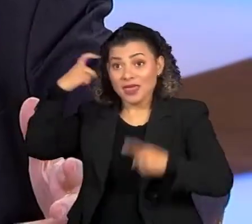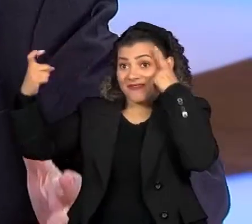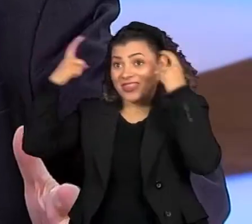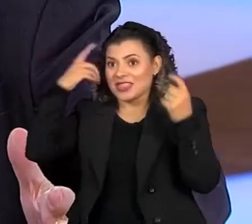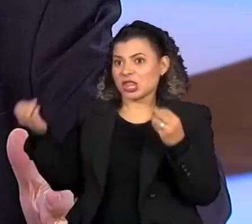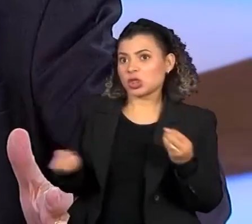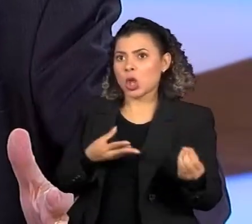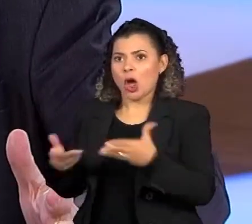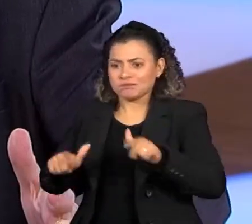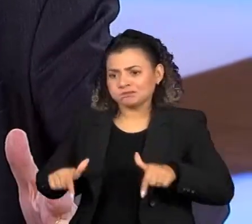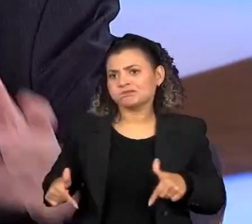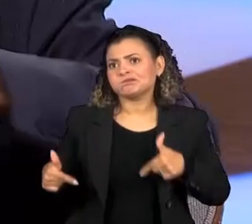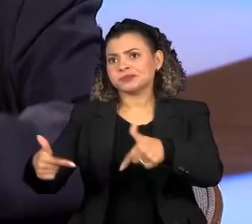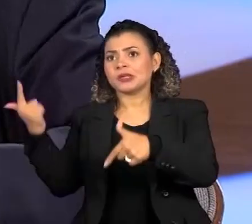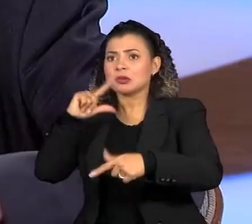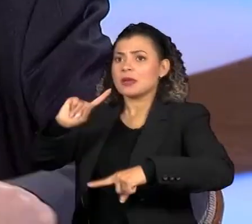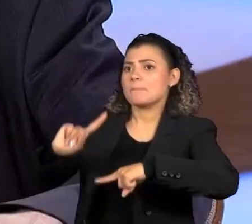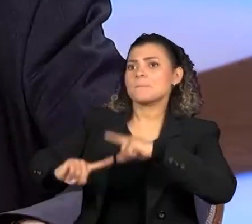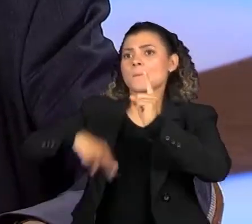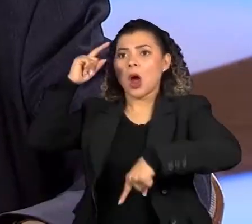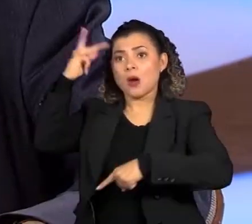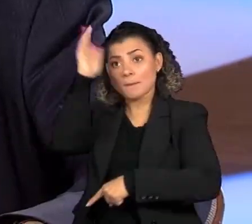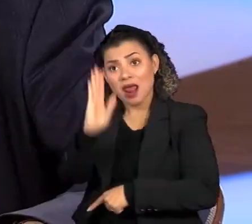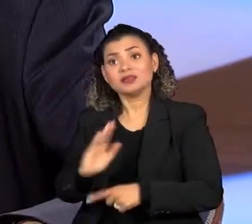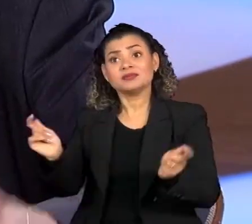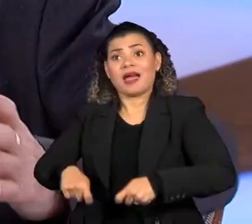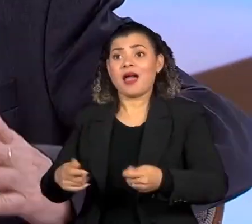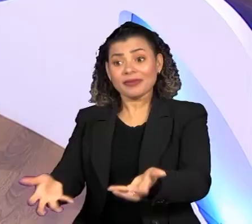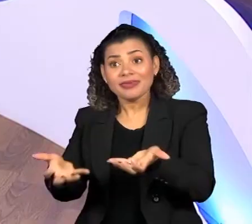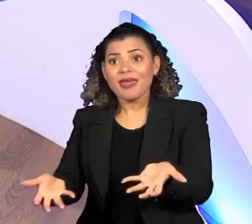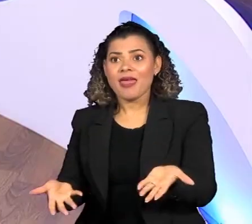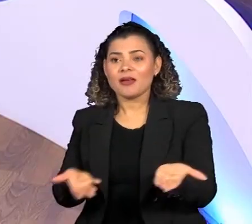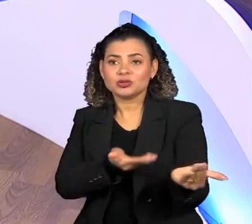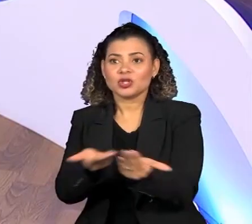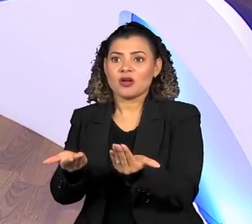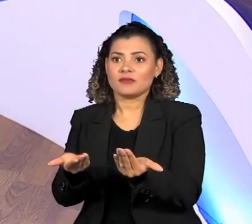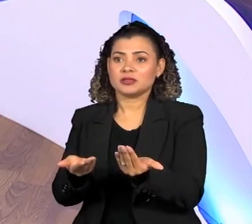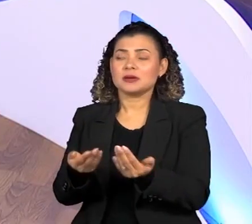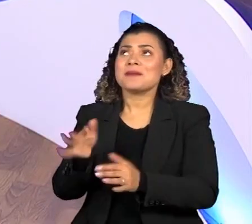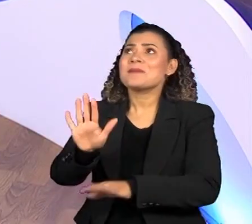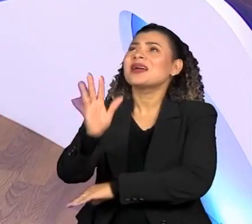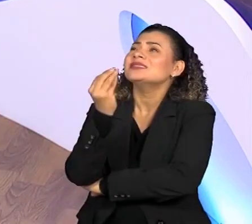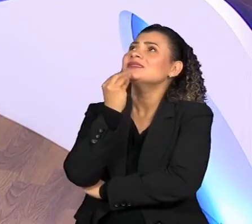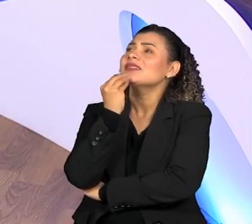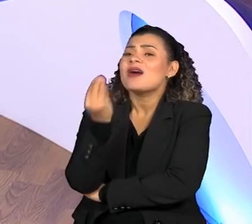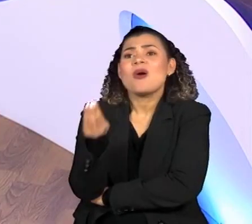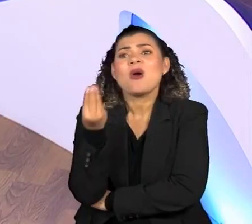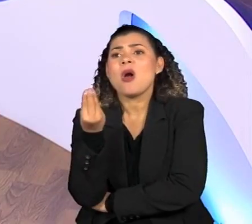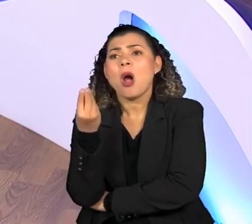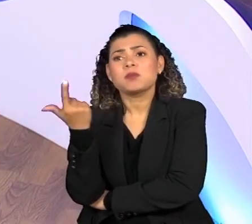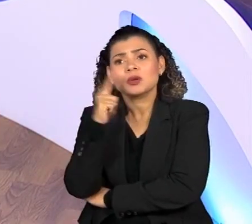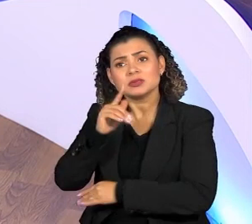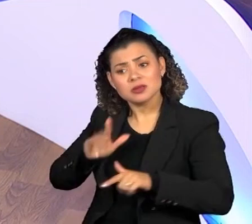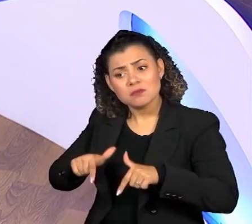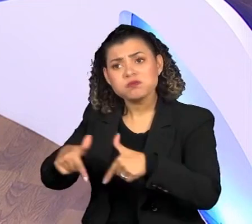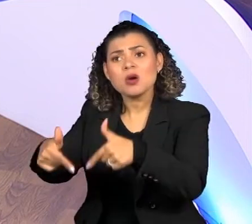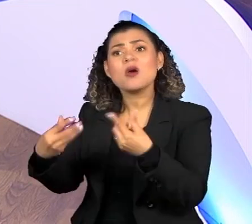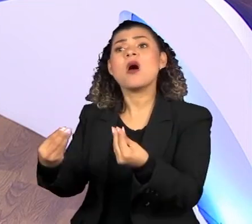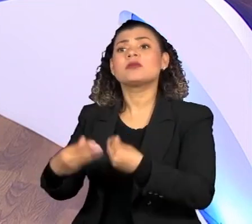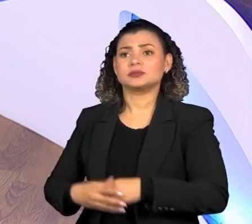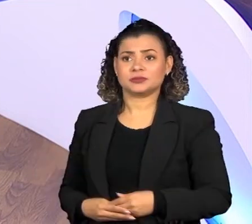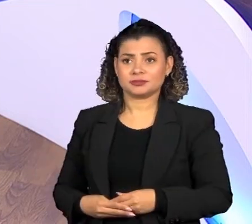grandes avanços o que o país tem condições de fazer agora como que nós vamos enfrentar isto